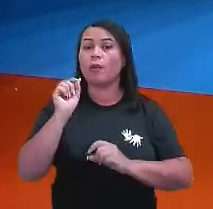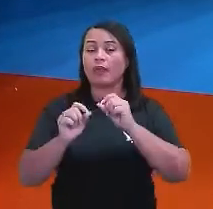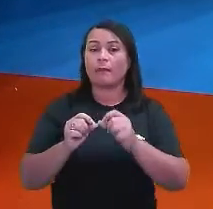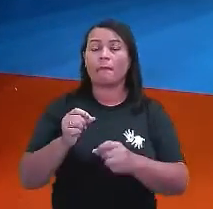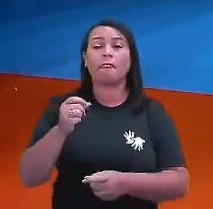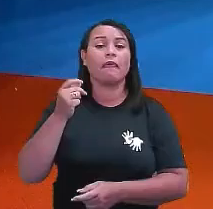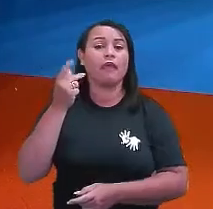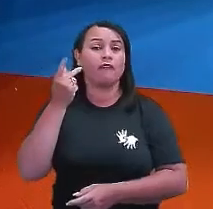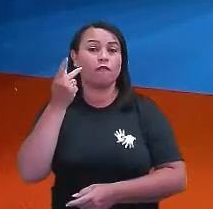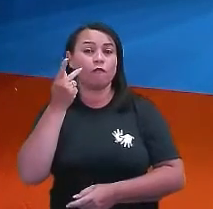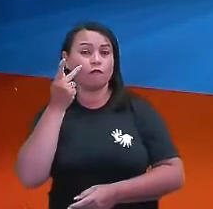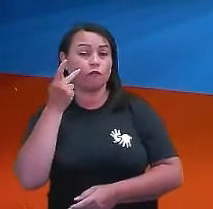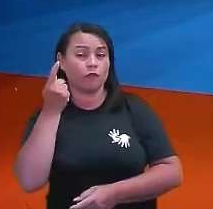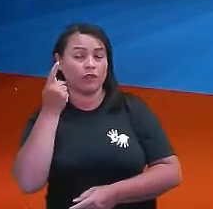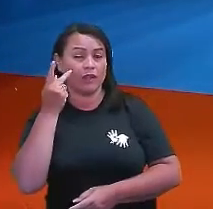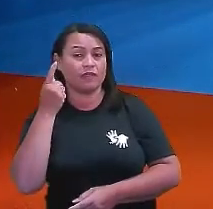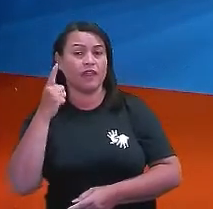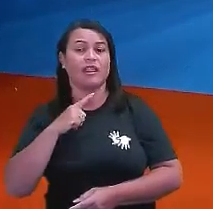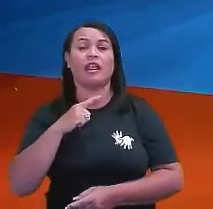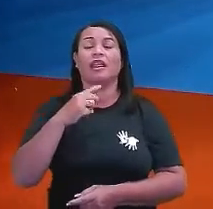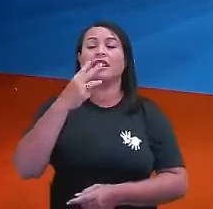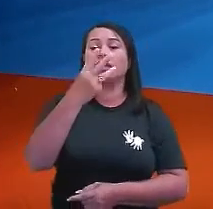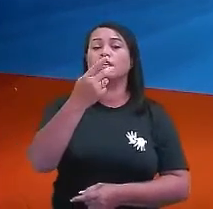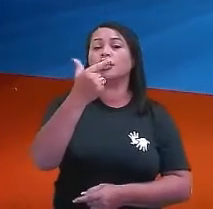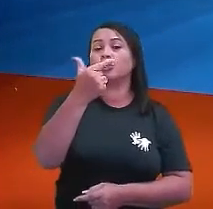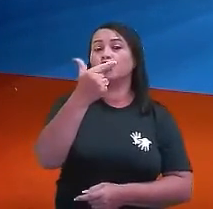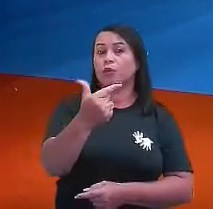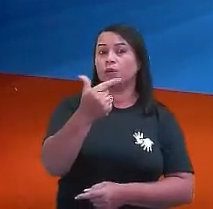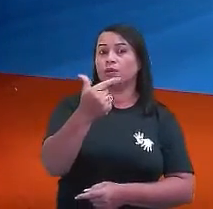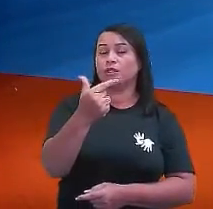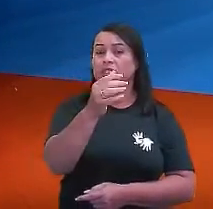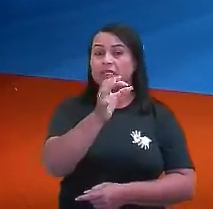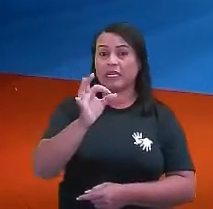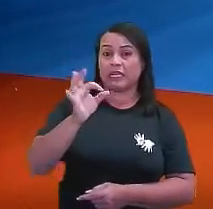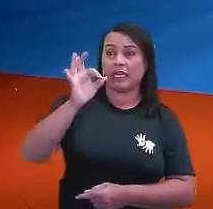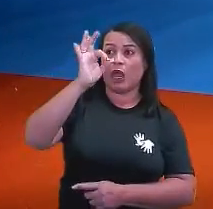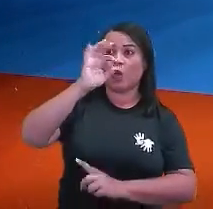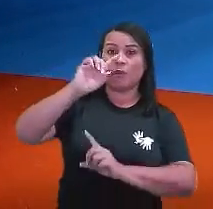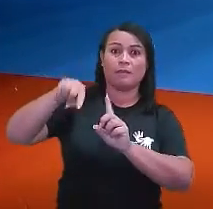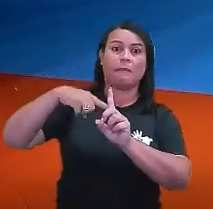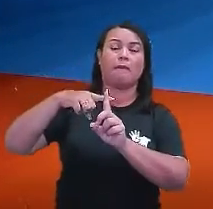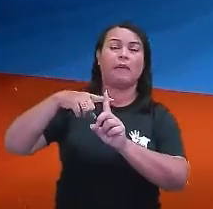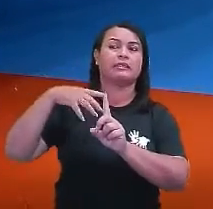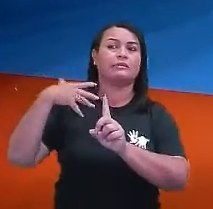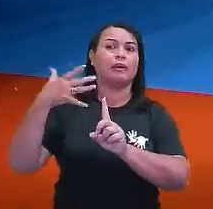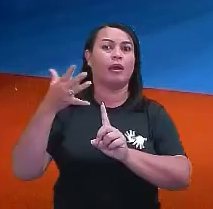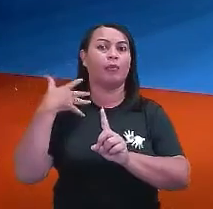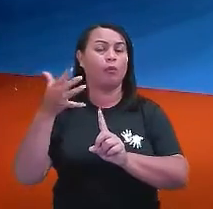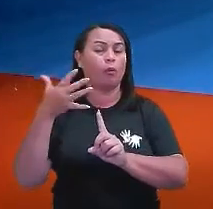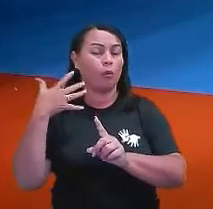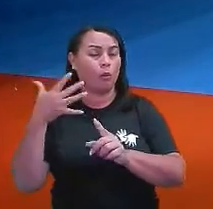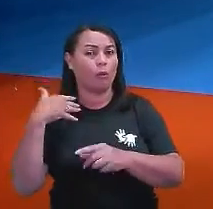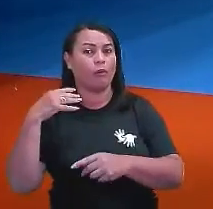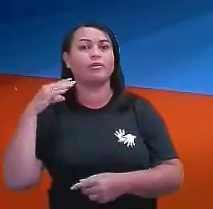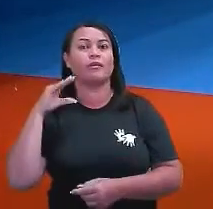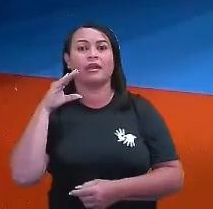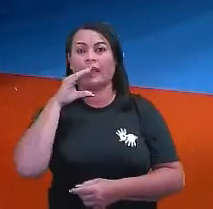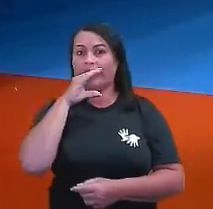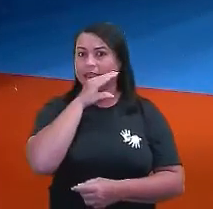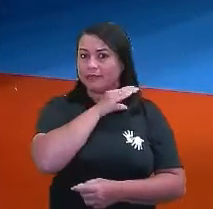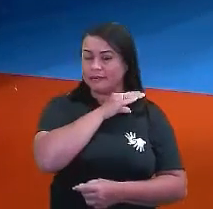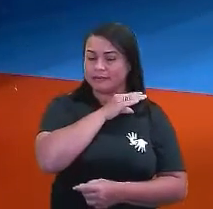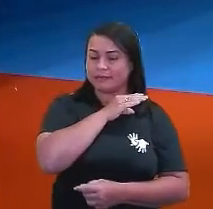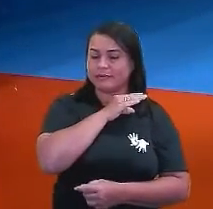ter 32 graus de máxima e 27 de mínima. 32 graus já é quente, gente. Passou de 30 já é muito